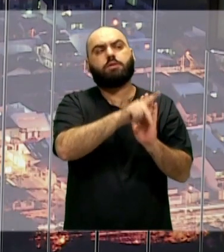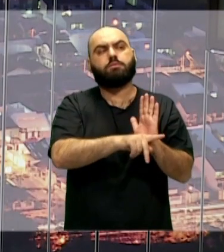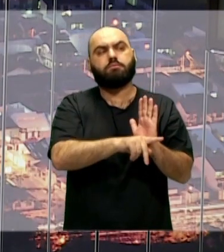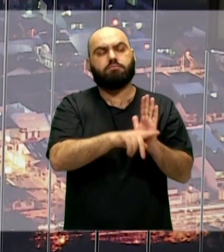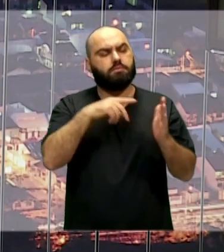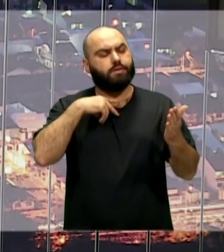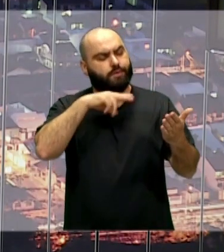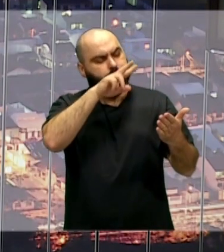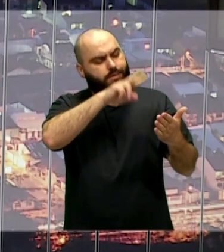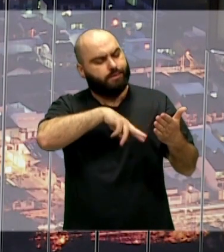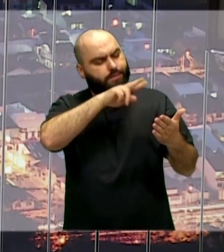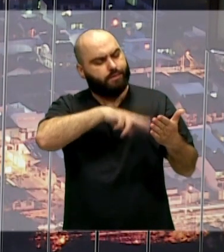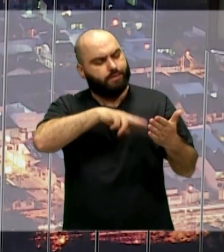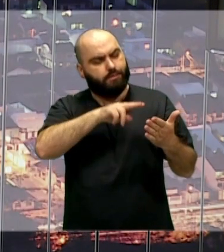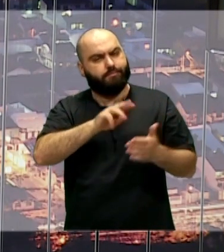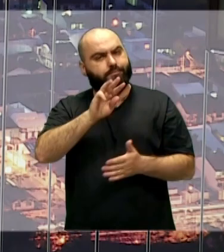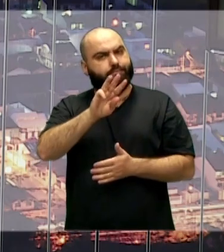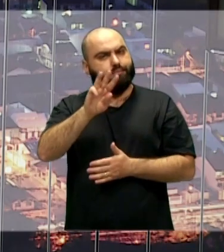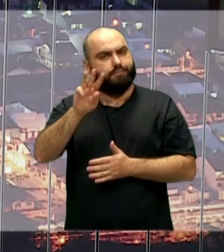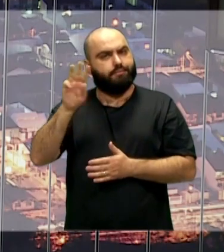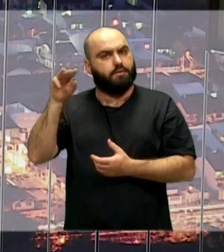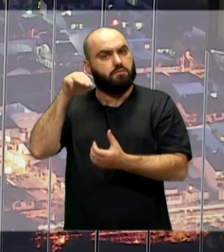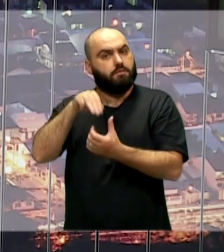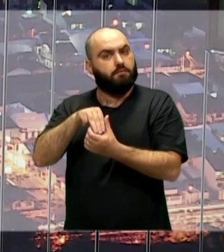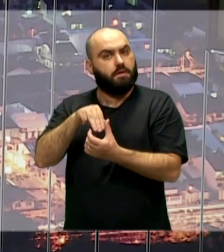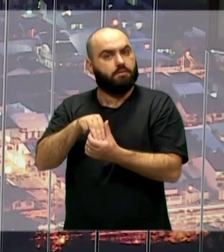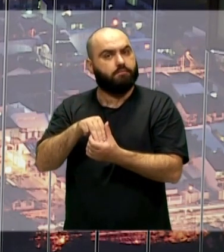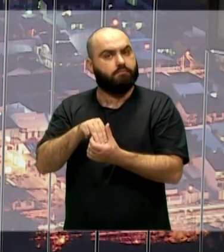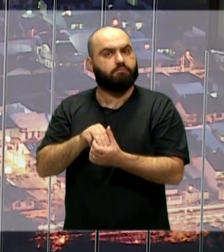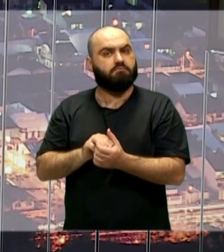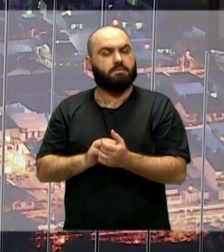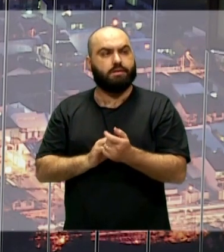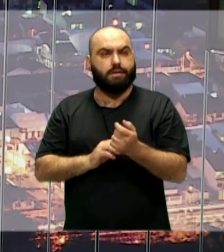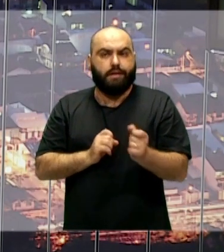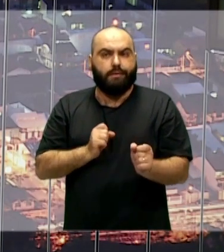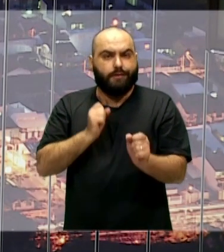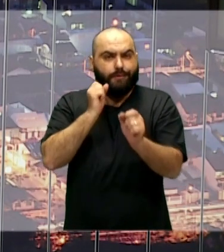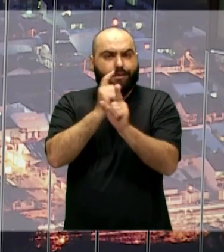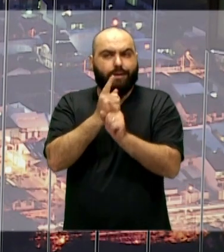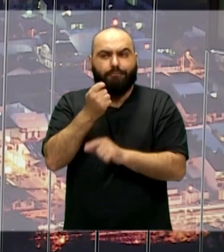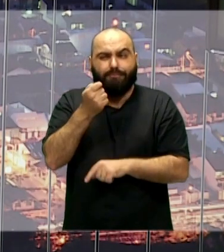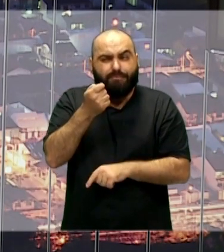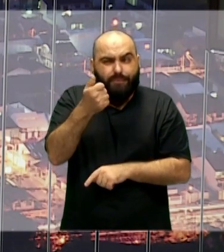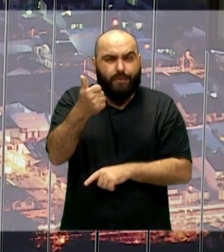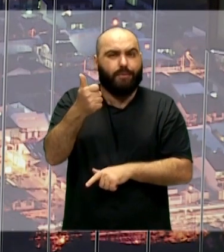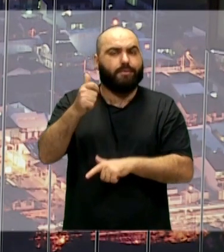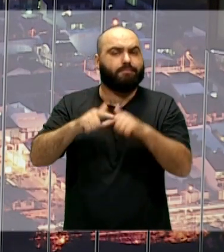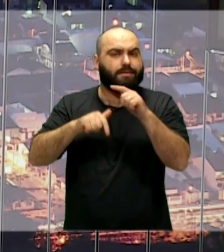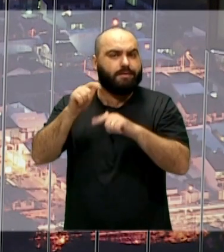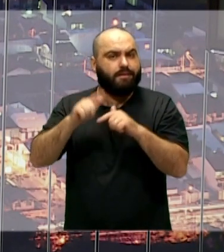pouco no site da Univale e eu achei muito pouco material a respeito